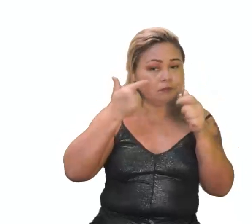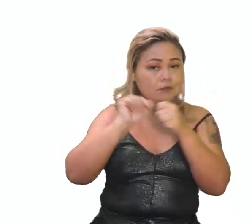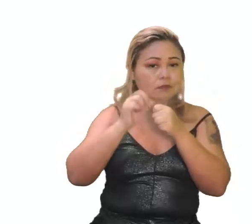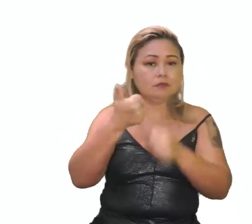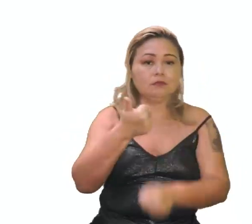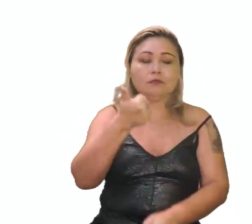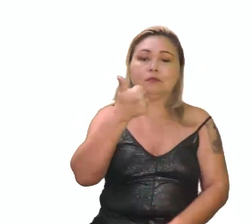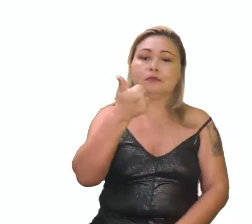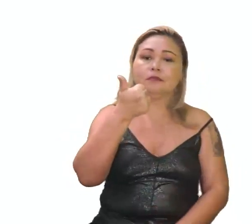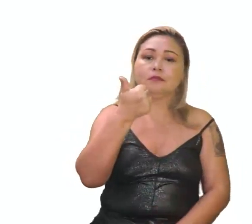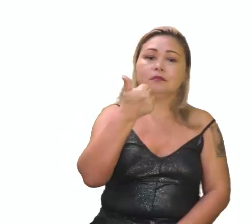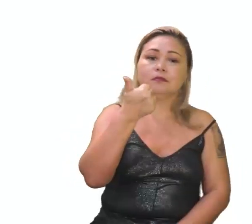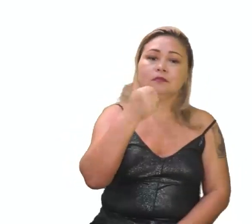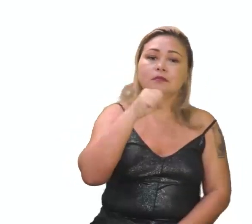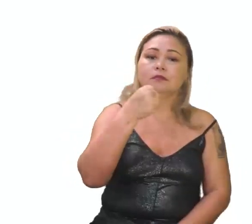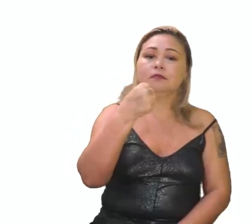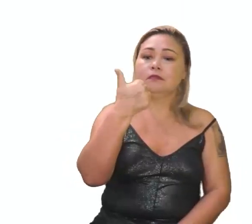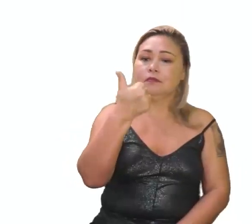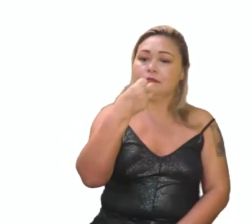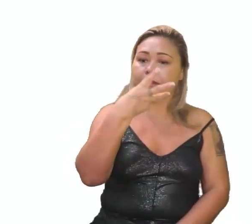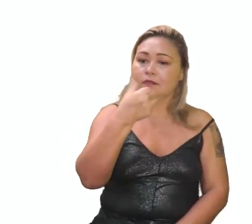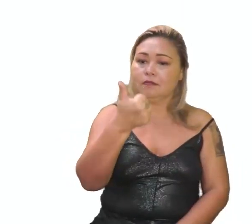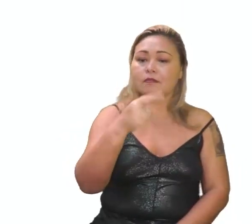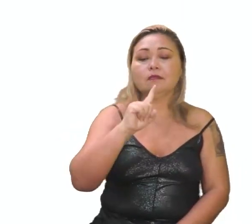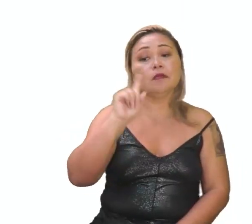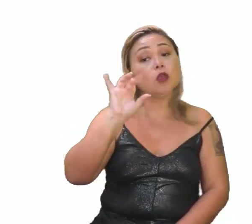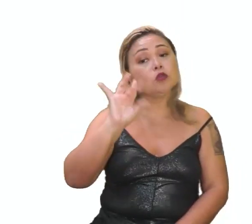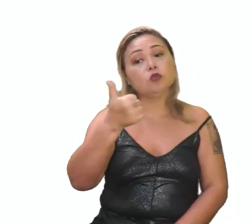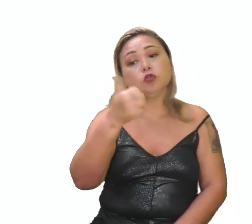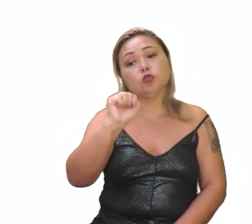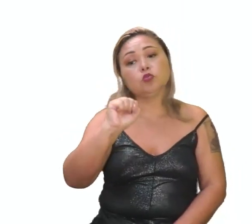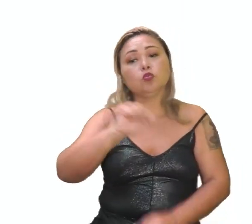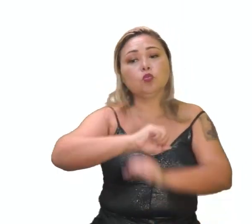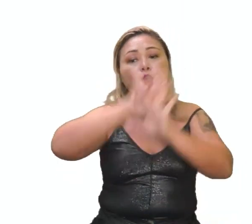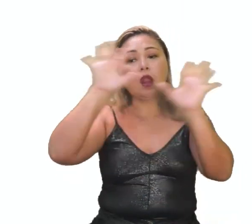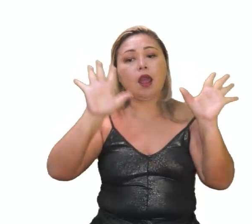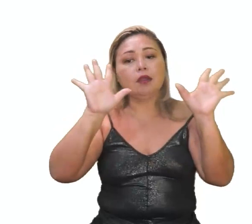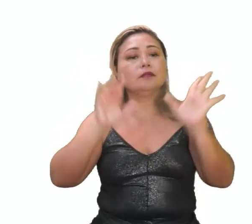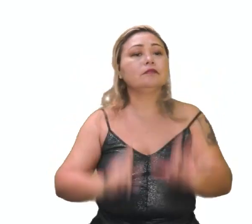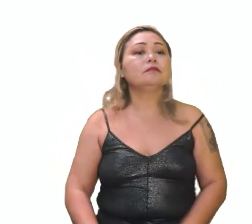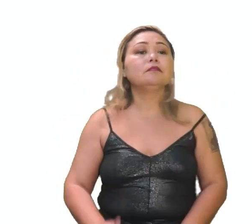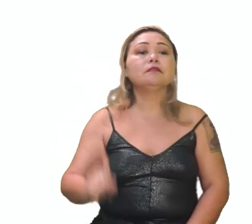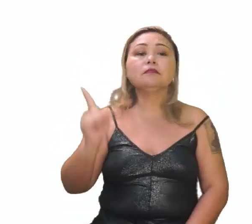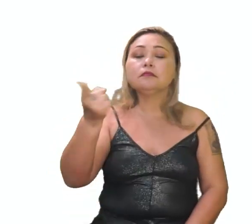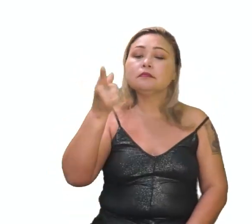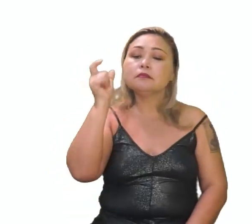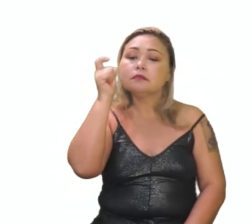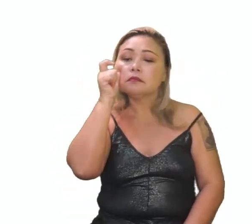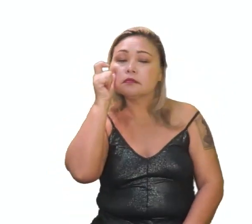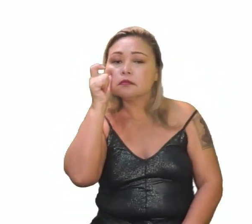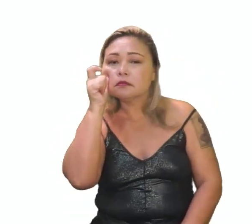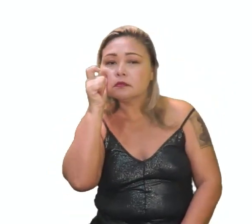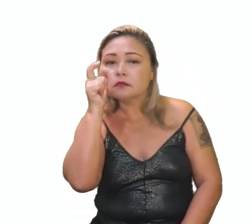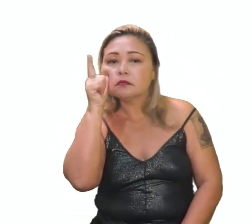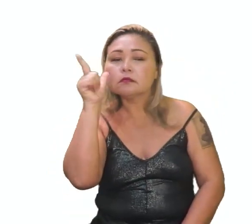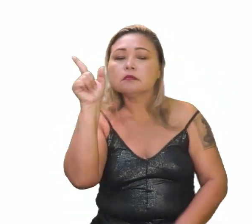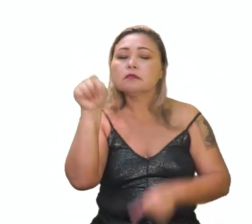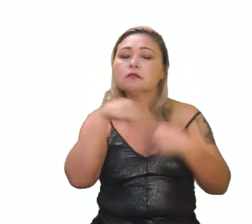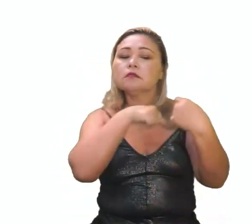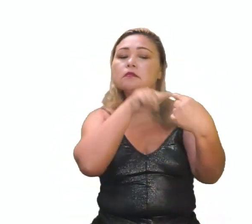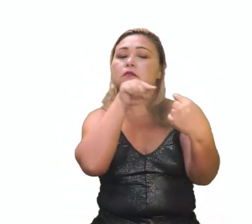recapturar 138 escuras e apenas 18 claras. Vamos lá. Esse experimento